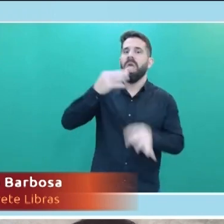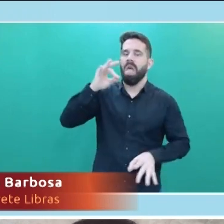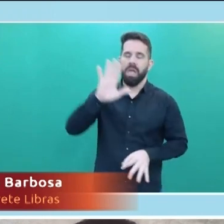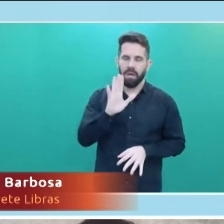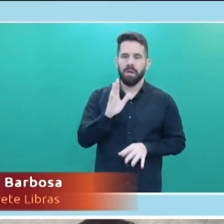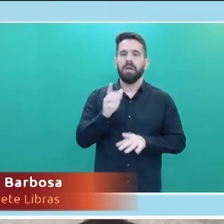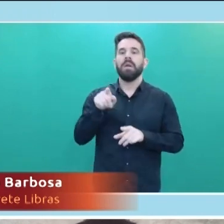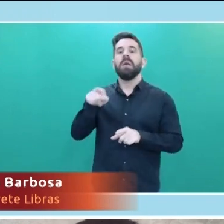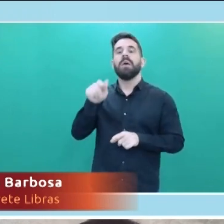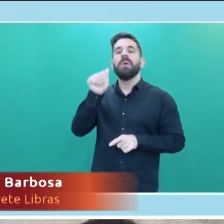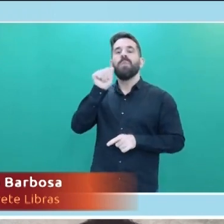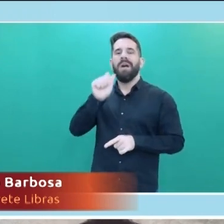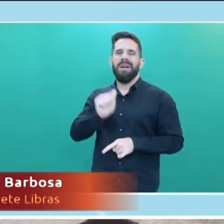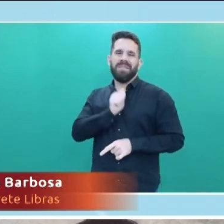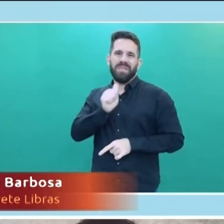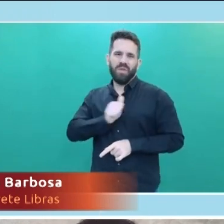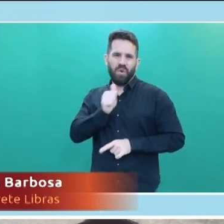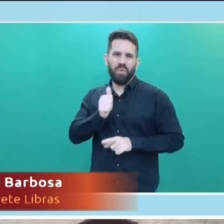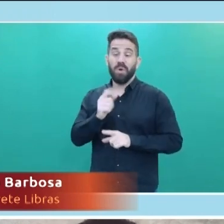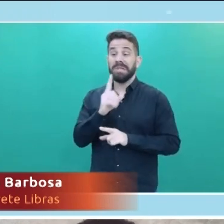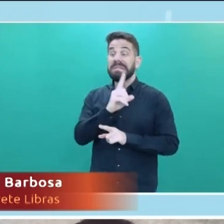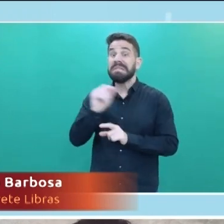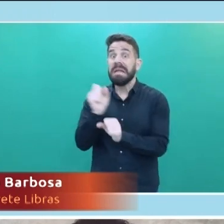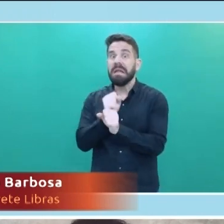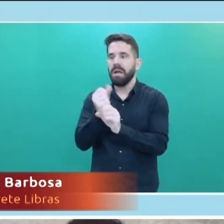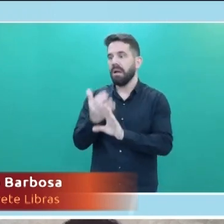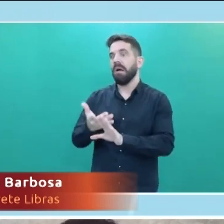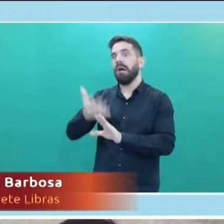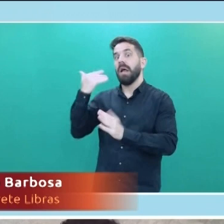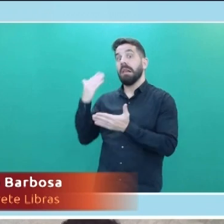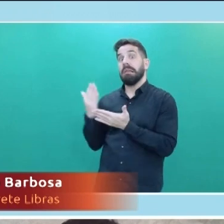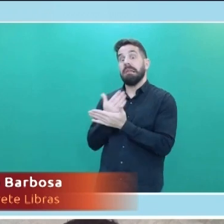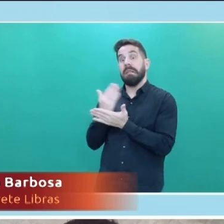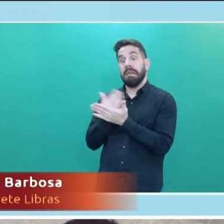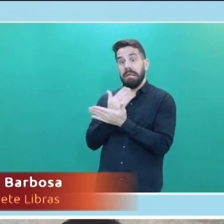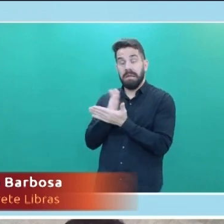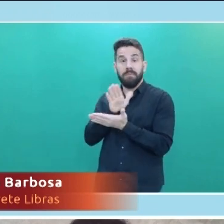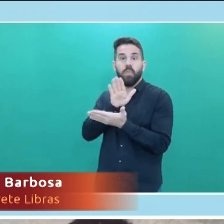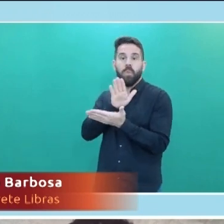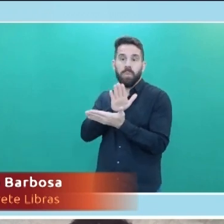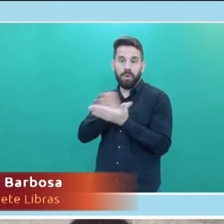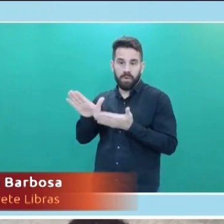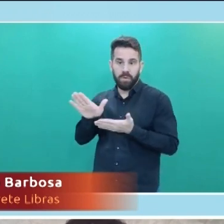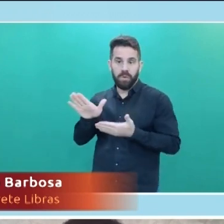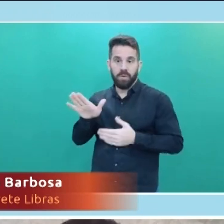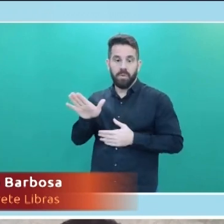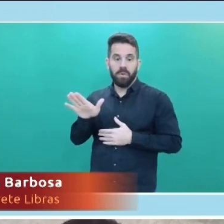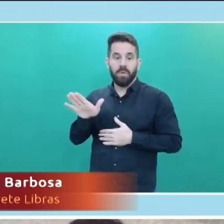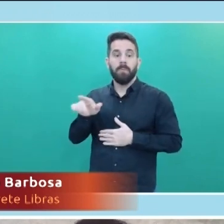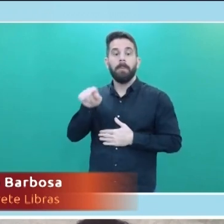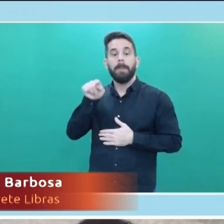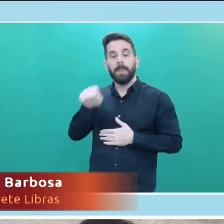atrás escreveu um livro super interessante, eu recomendo que vocês deem uma olhada depois, chamado Sexo e Temperamento. Ela pesquisou